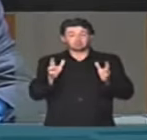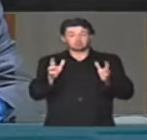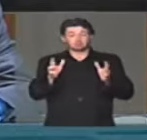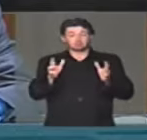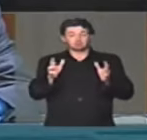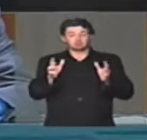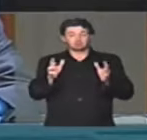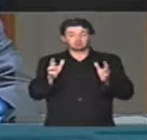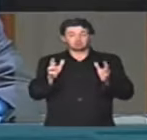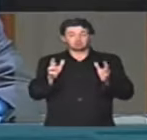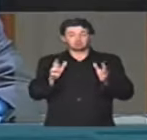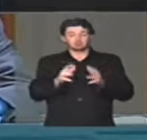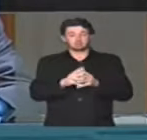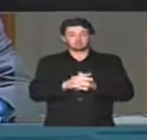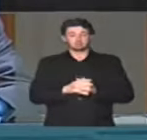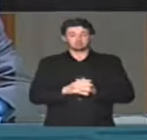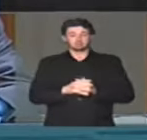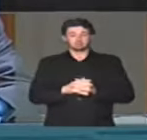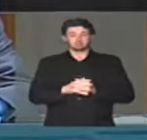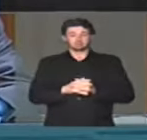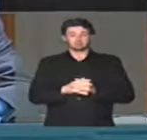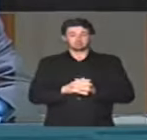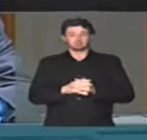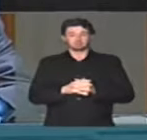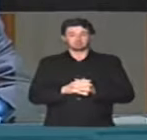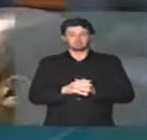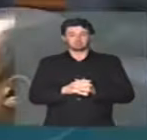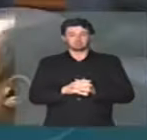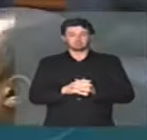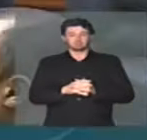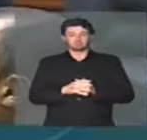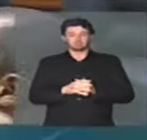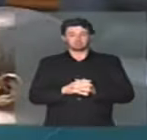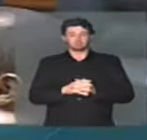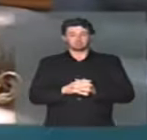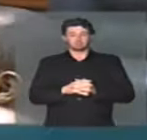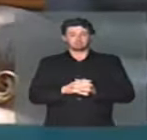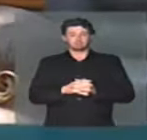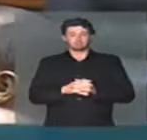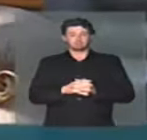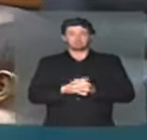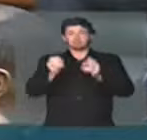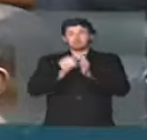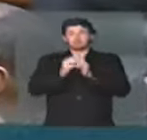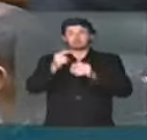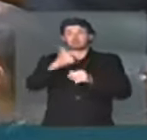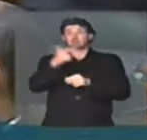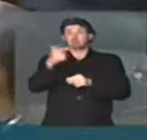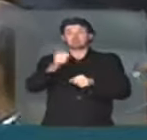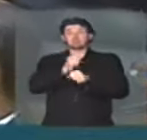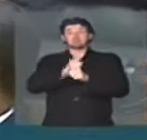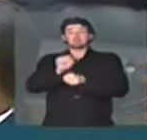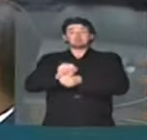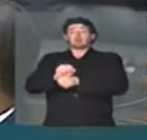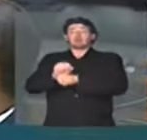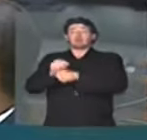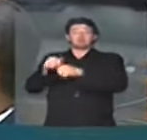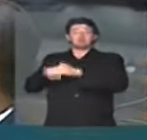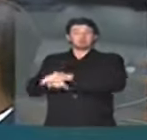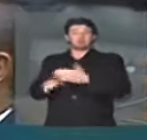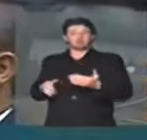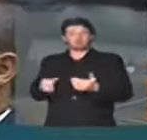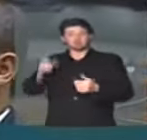Não há questão de ordem. Ser atacado toda hora, como está sendo. Mas aqui tem que Excelência teve a coragem de colocar uma coisa que estava 22 anos